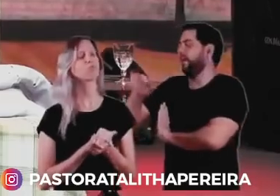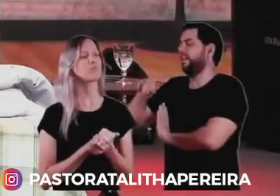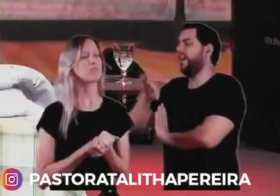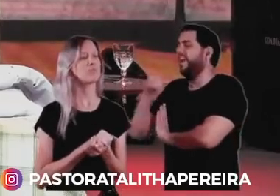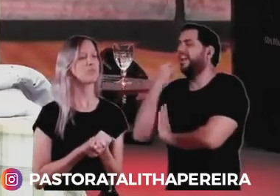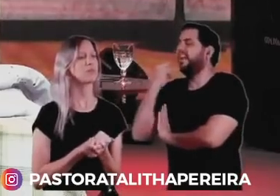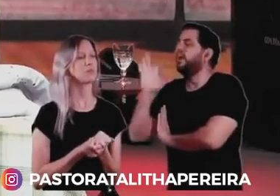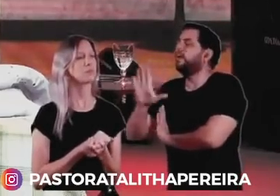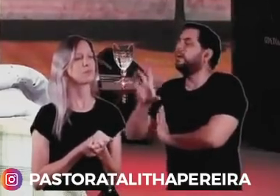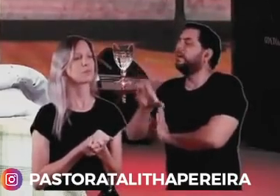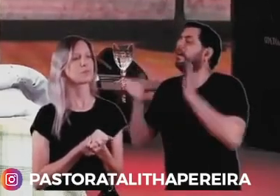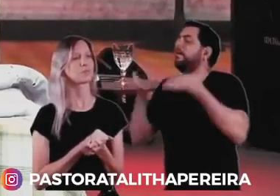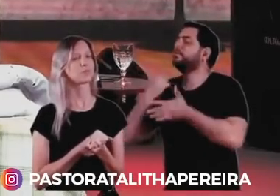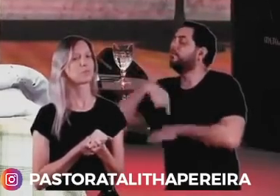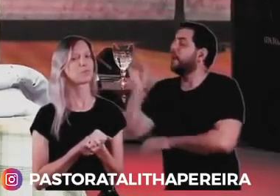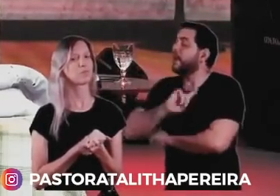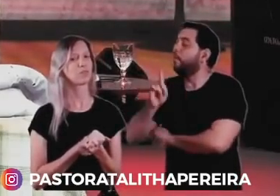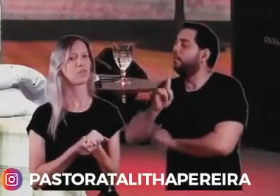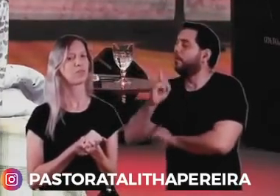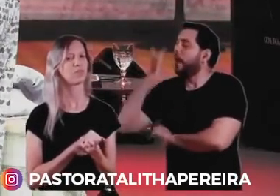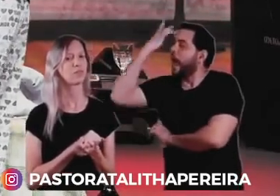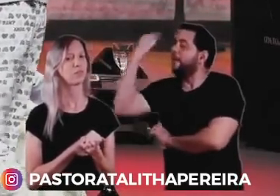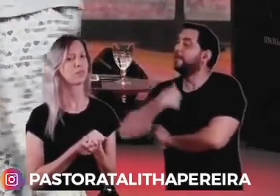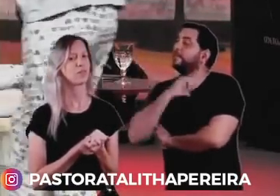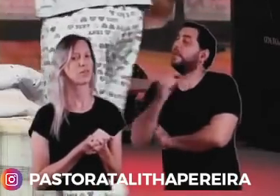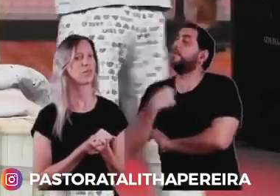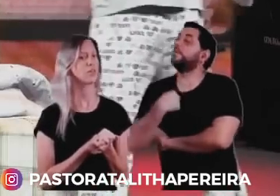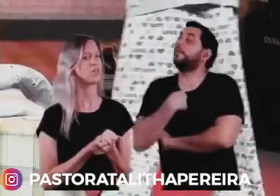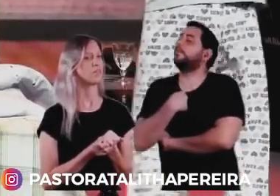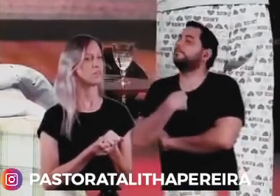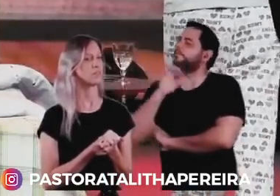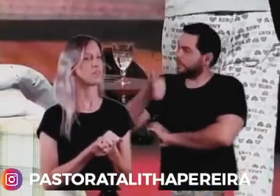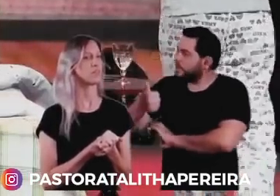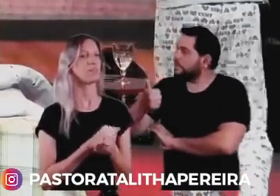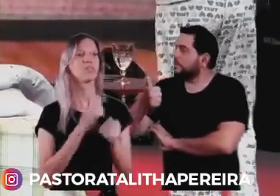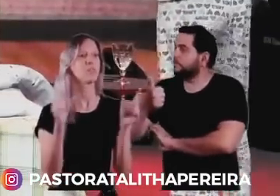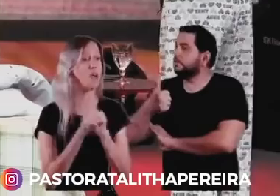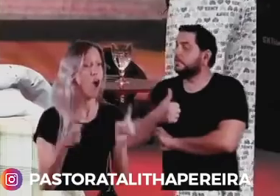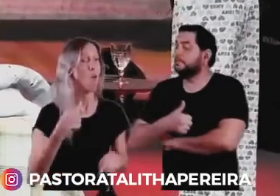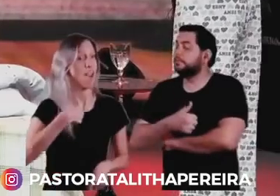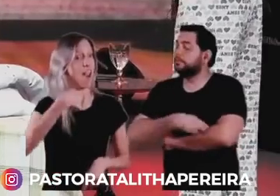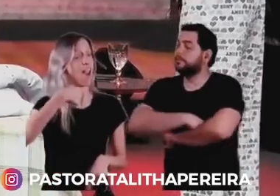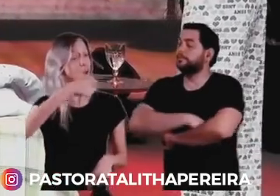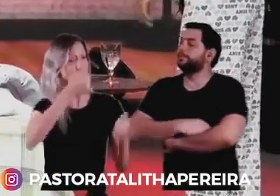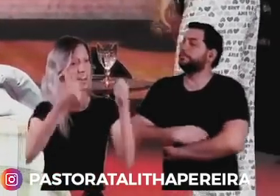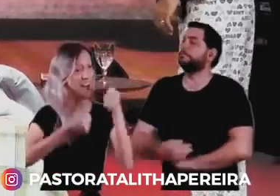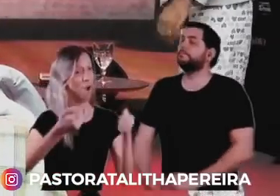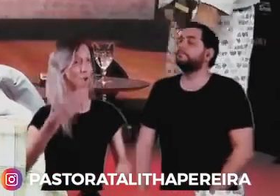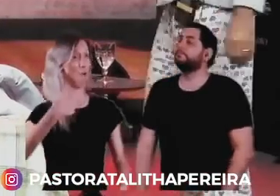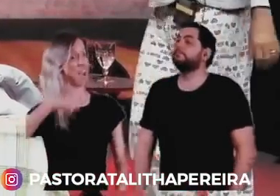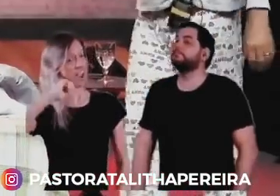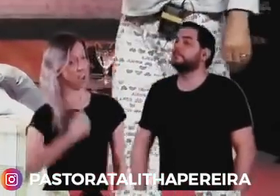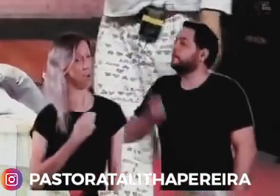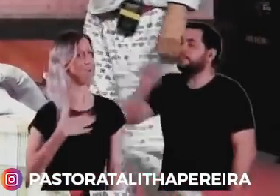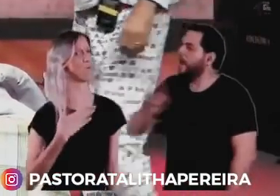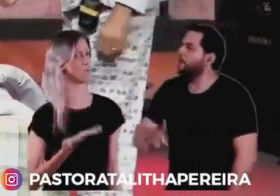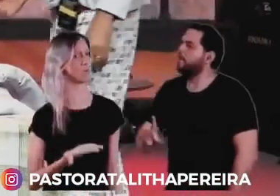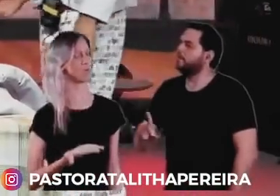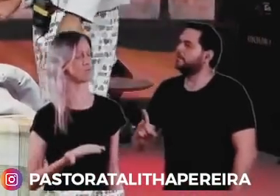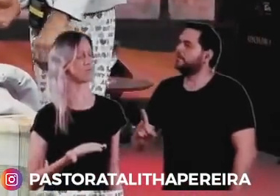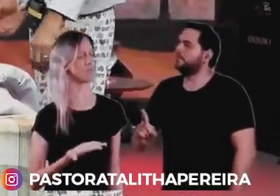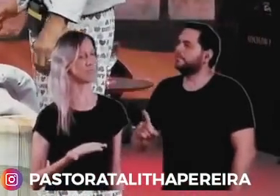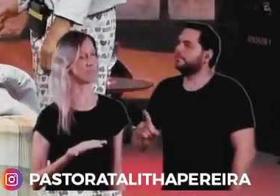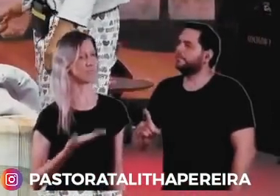E definitivamente você não vai. Amanhã quem sai com o carro sou eu. Beleza? Quem vai sair com o carro sou eu. Não vai.